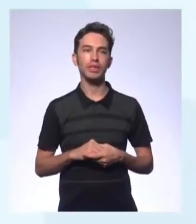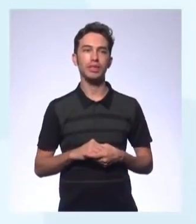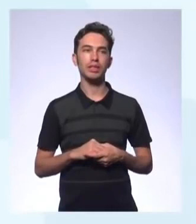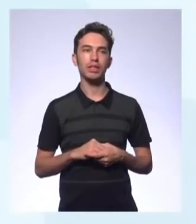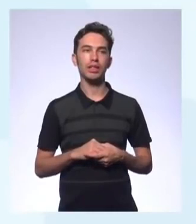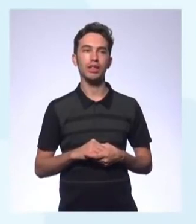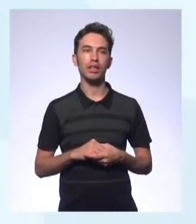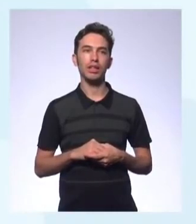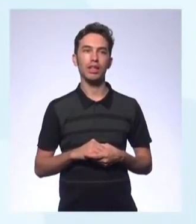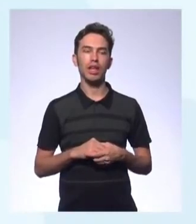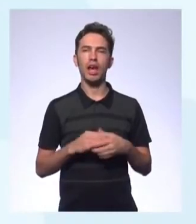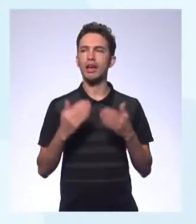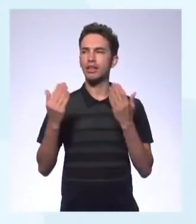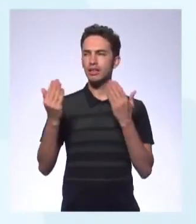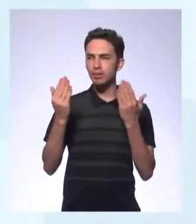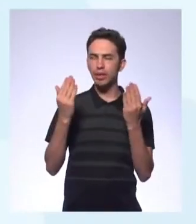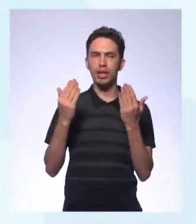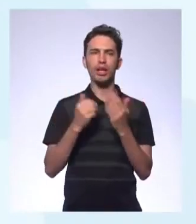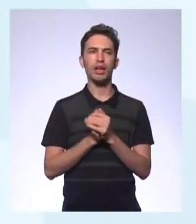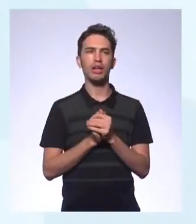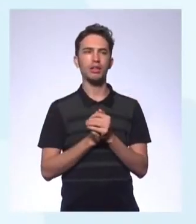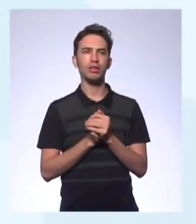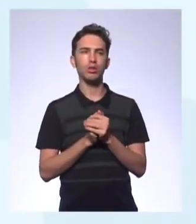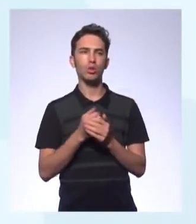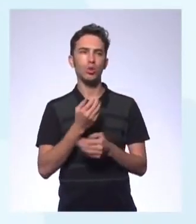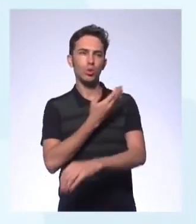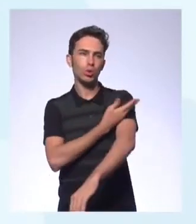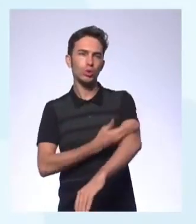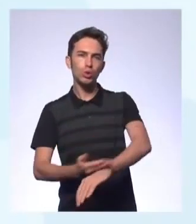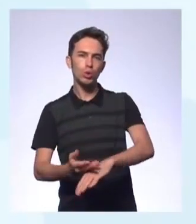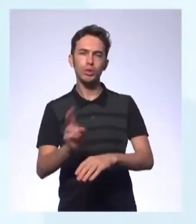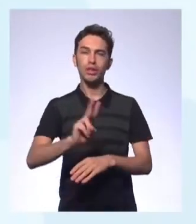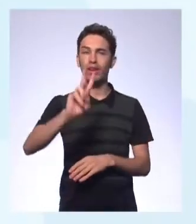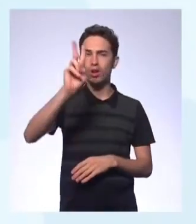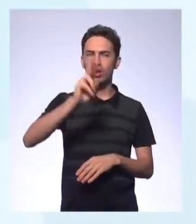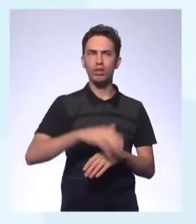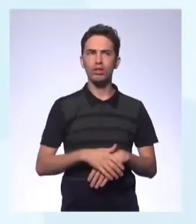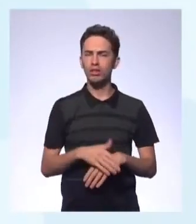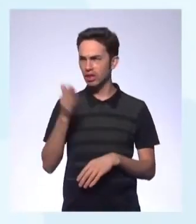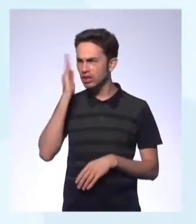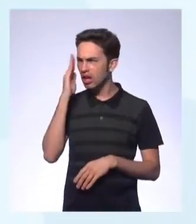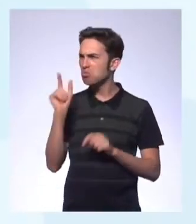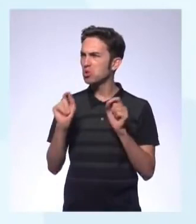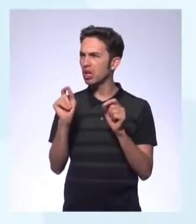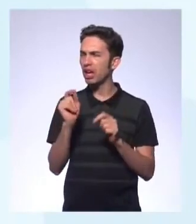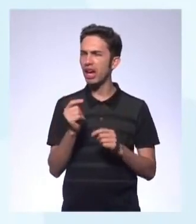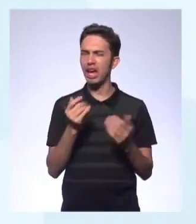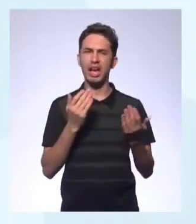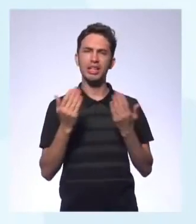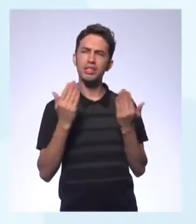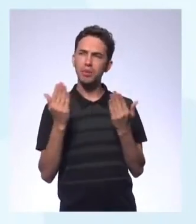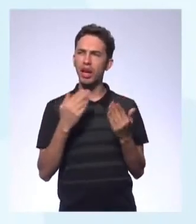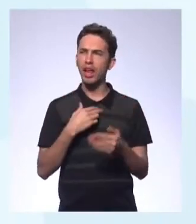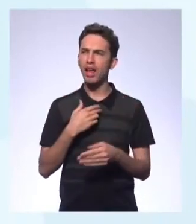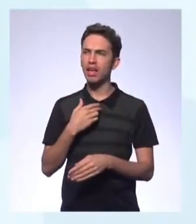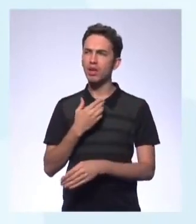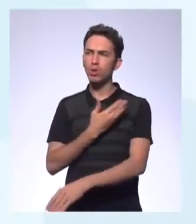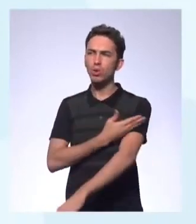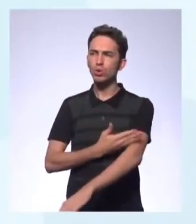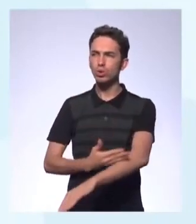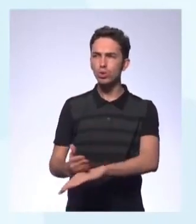Assimilaram costumes e valores. Vocês sabem o que é assimilar costumes e valores? Você sabe o que é isso? O que é assimilar costumes e